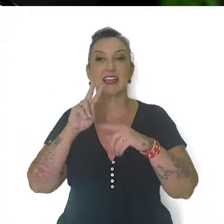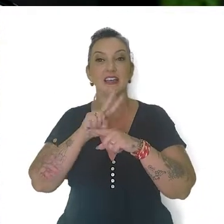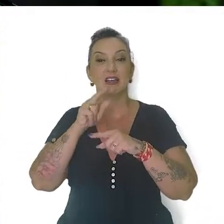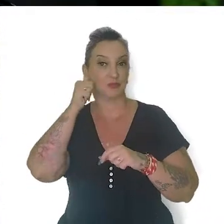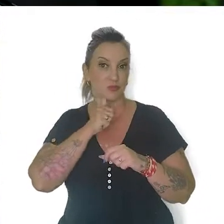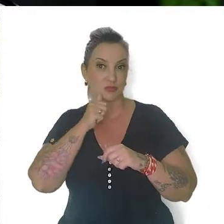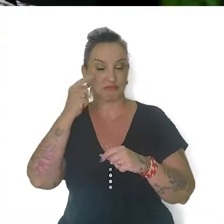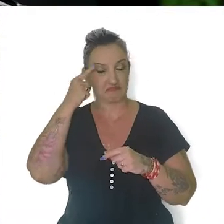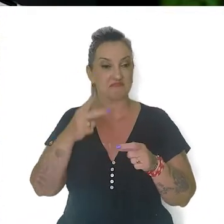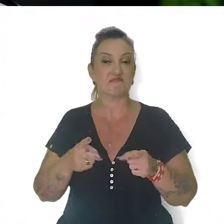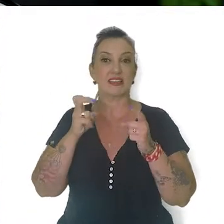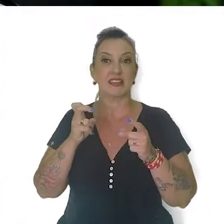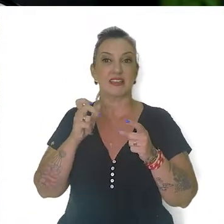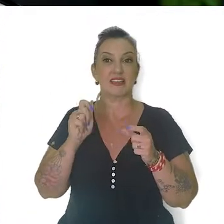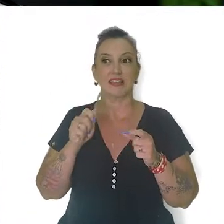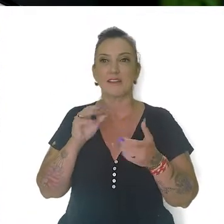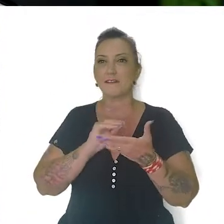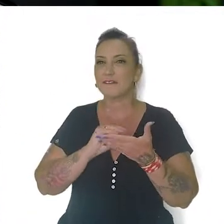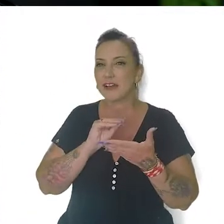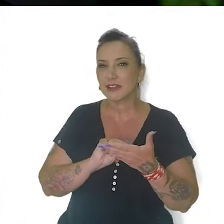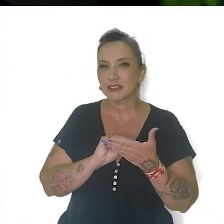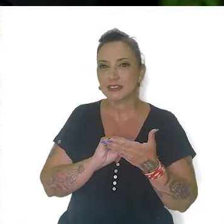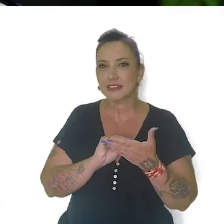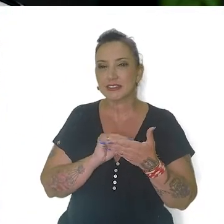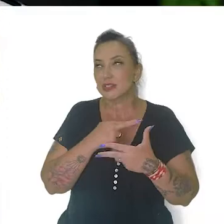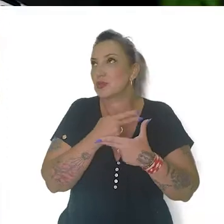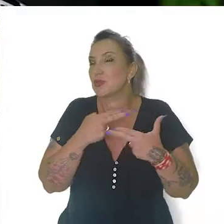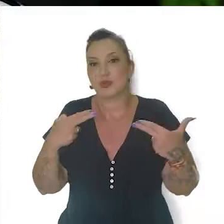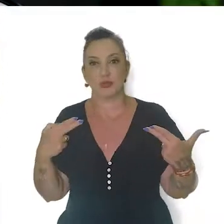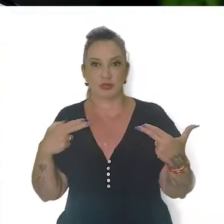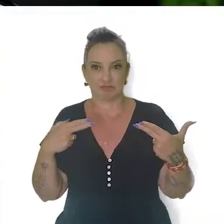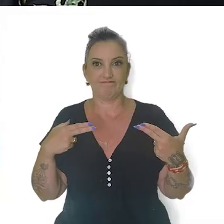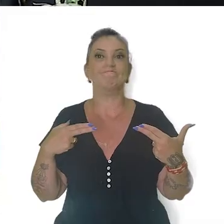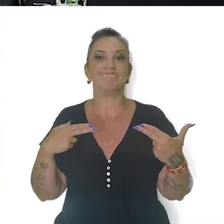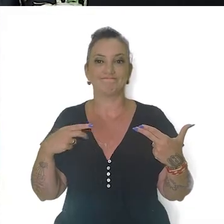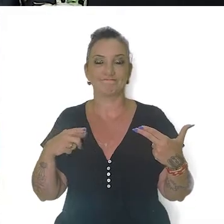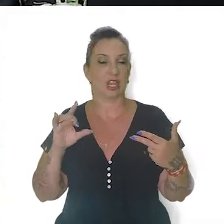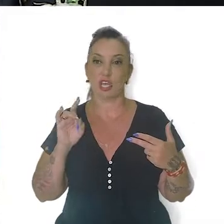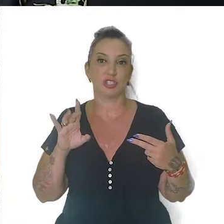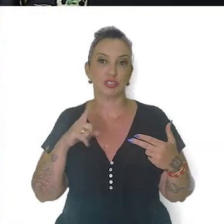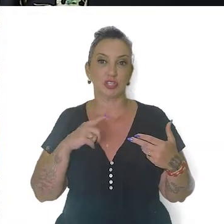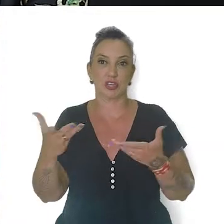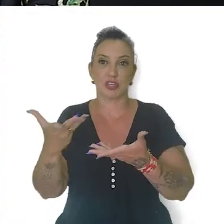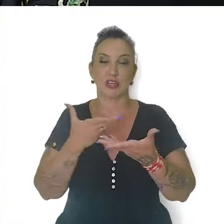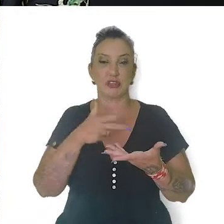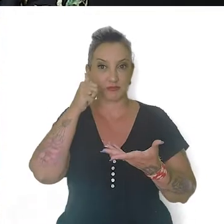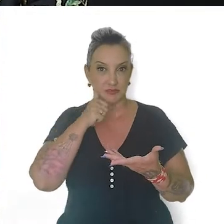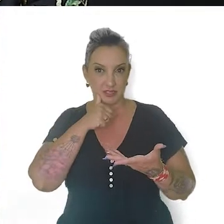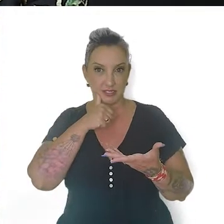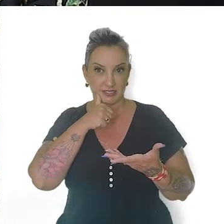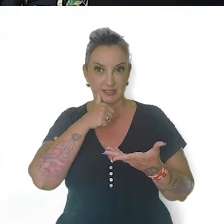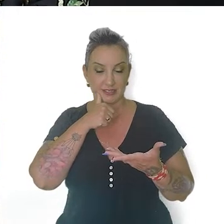casa de abrigo feminino, e eu percebi que ali dentro faltava muita coisa, né? Não basta você só